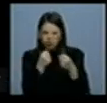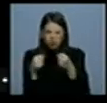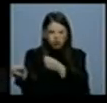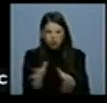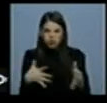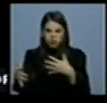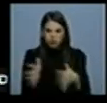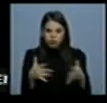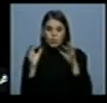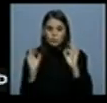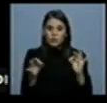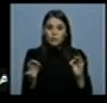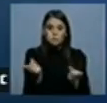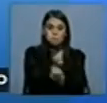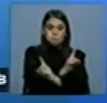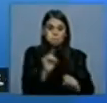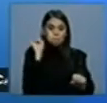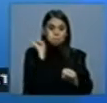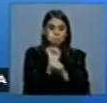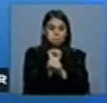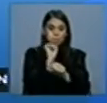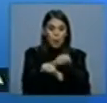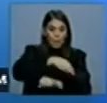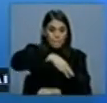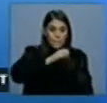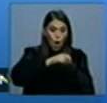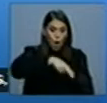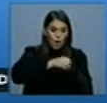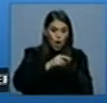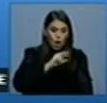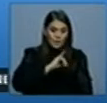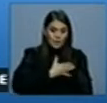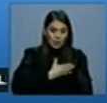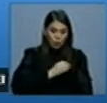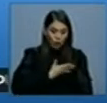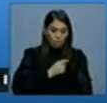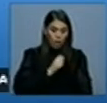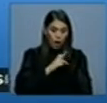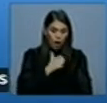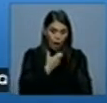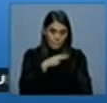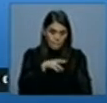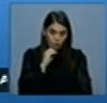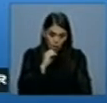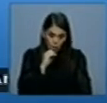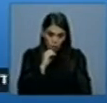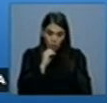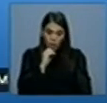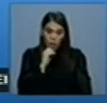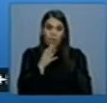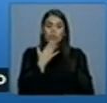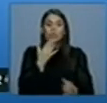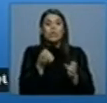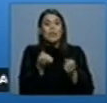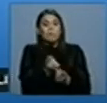que impedem que o monóxido de carbono reaja com o hidrogênio e, portanto, para formar o